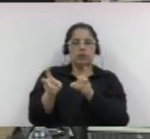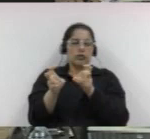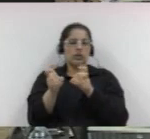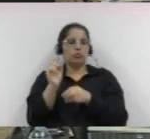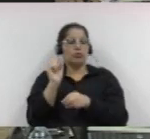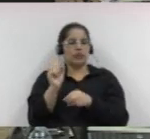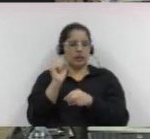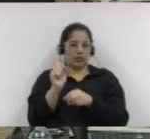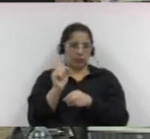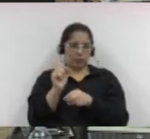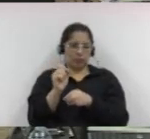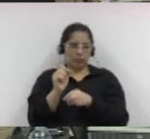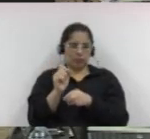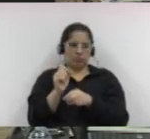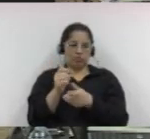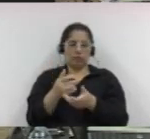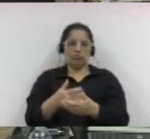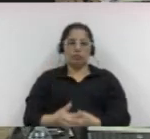um grande